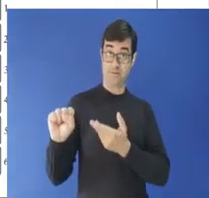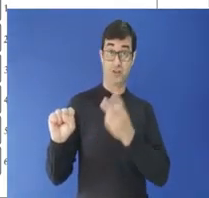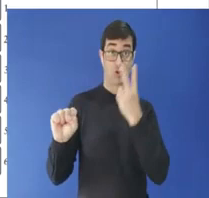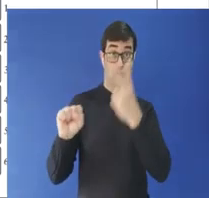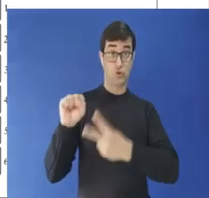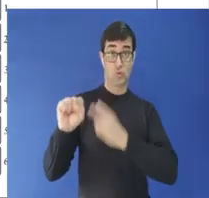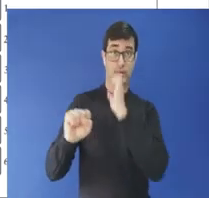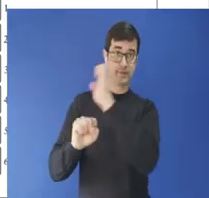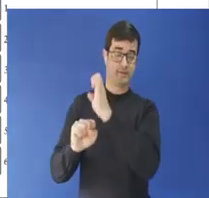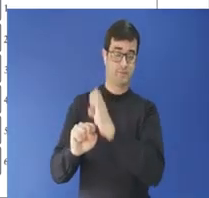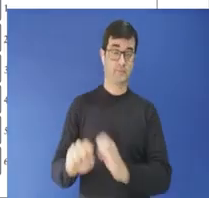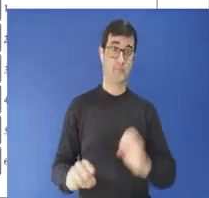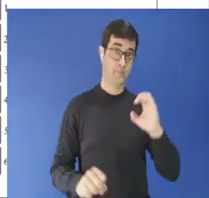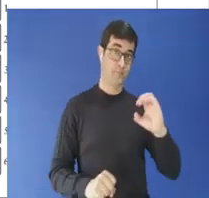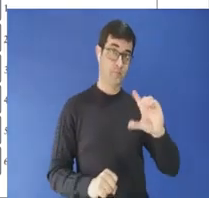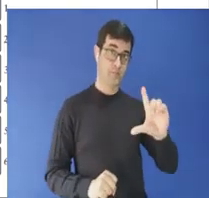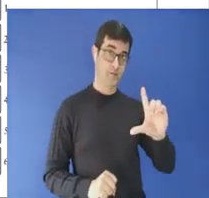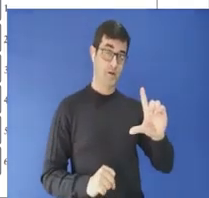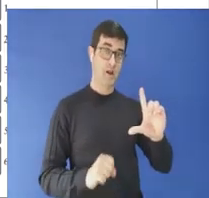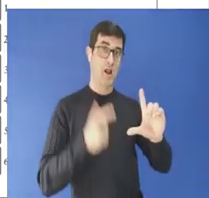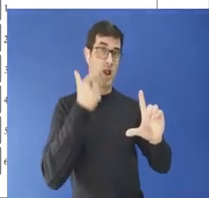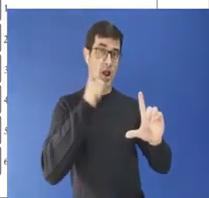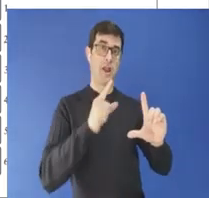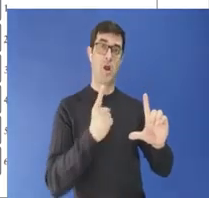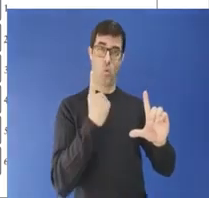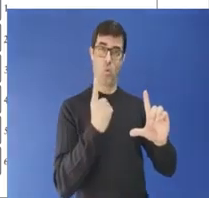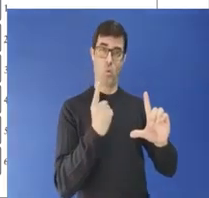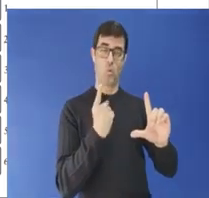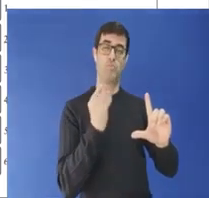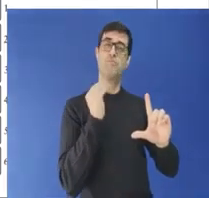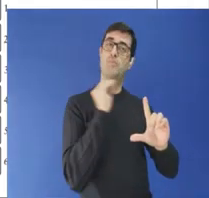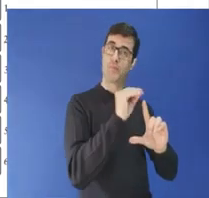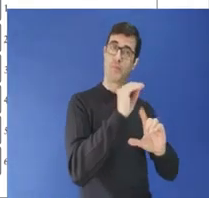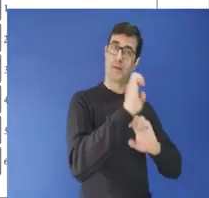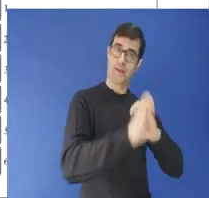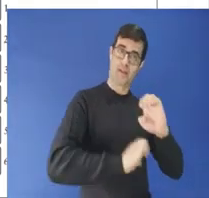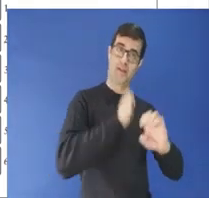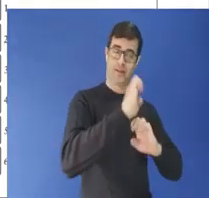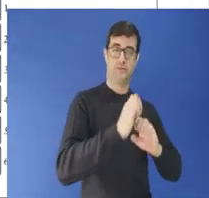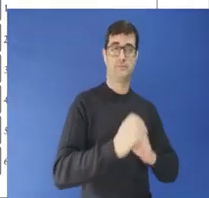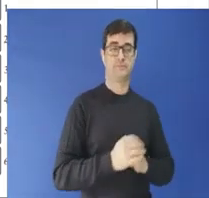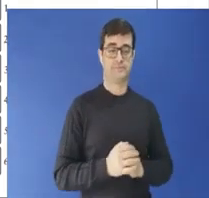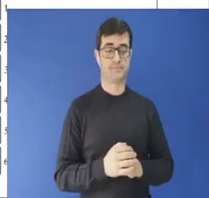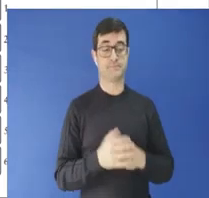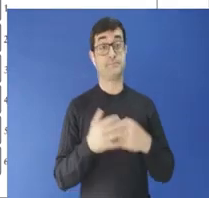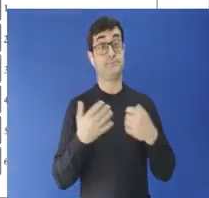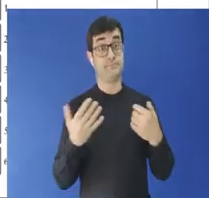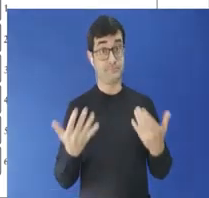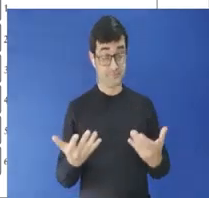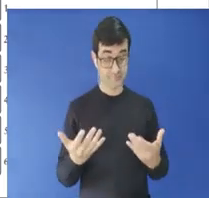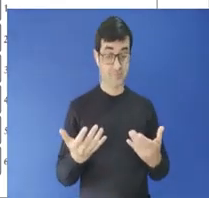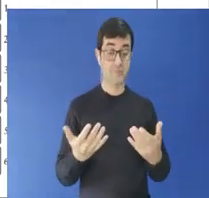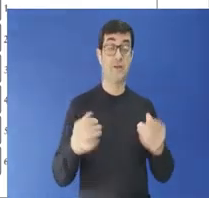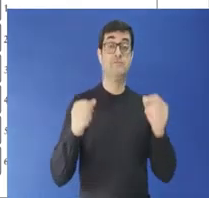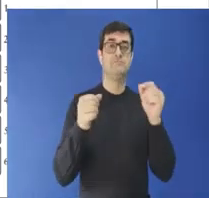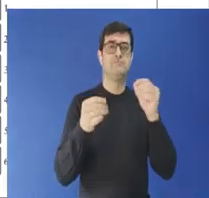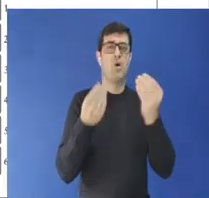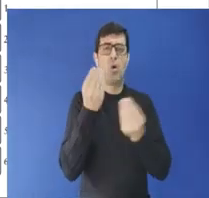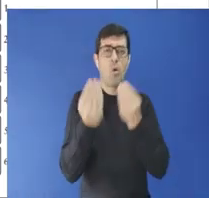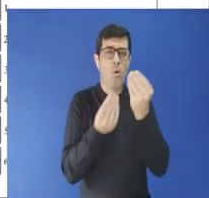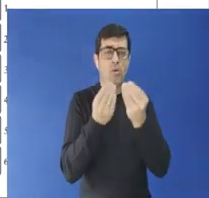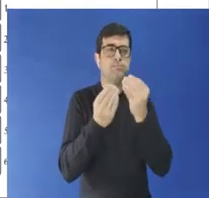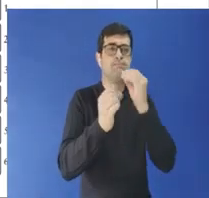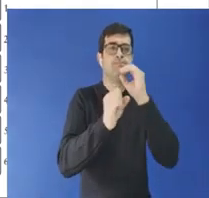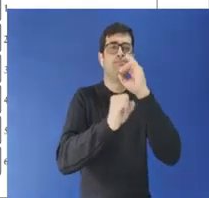cloro ganha 1 elétron. Bom, a gente viu aqui a formação de alguns ânions, né?